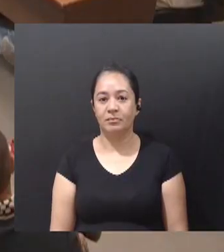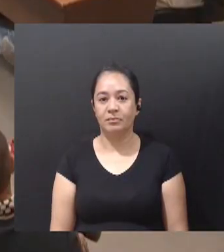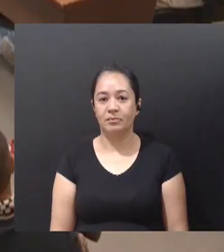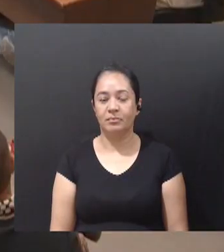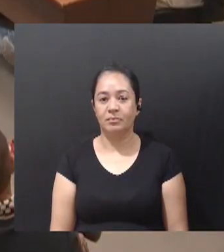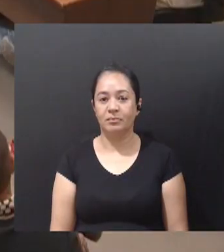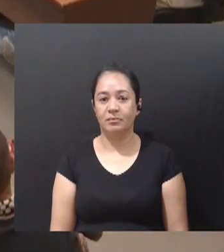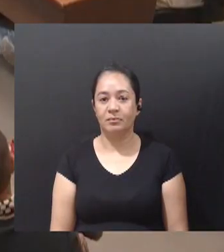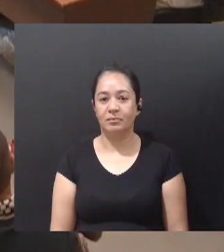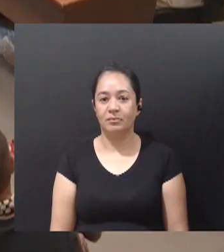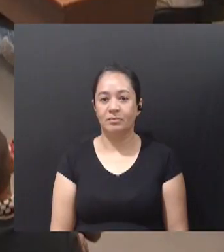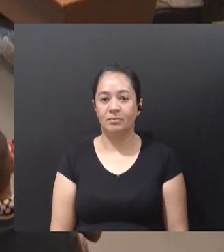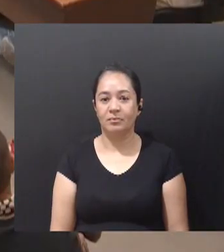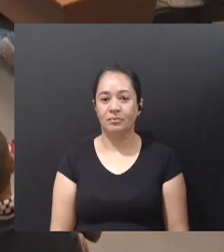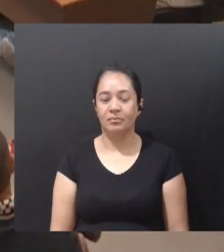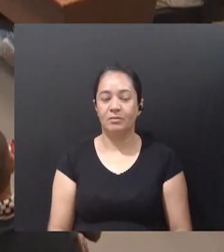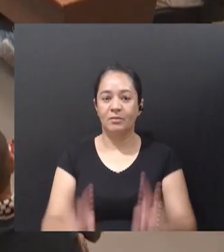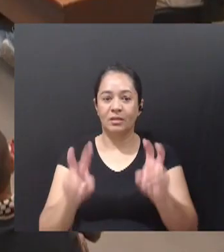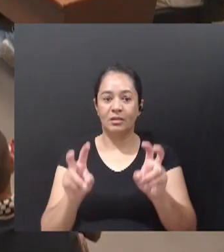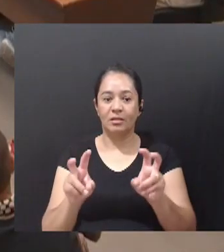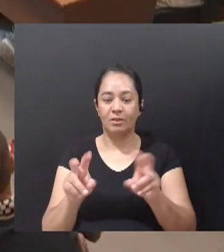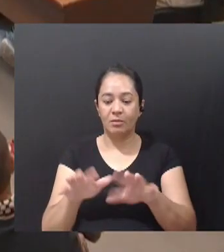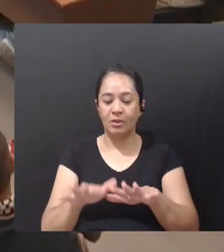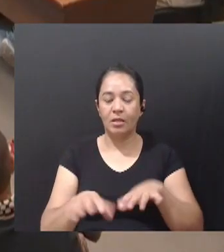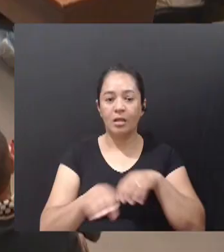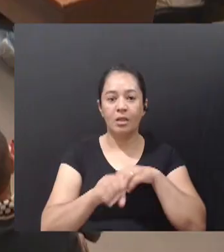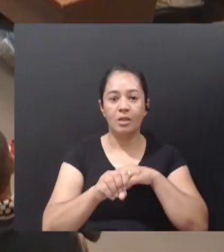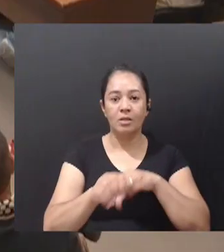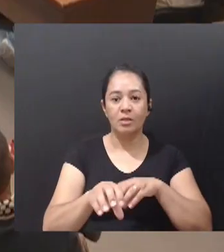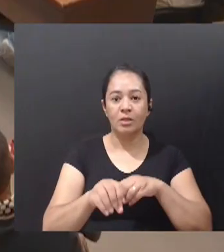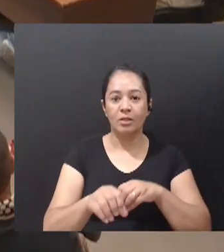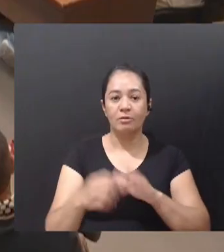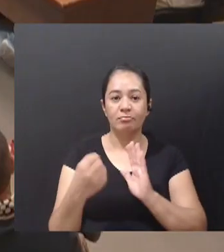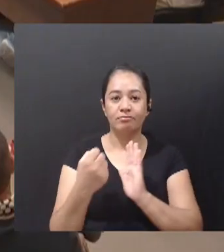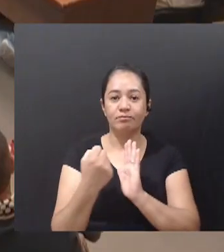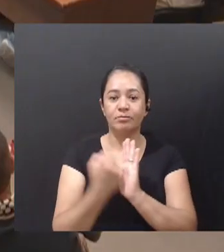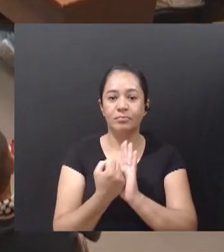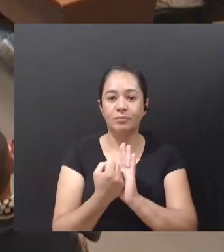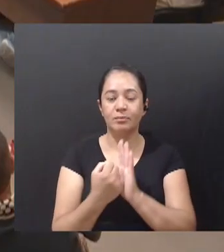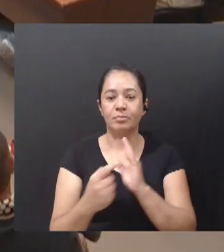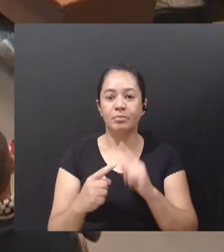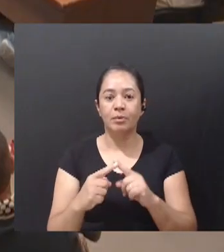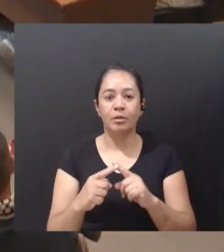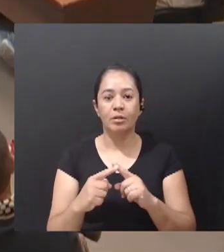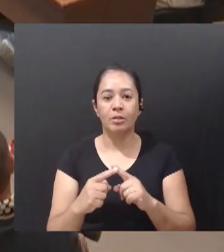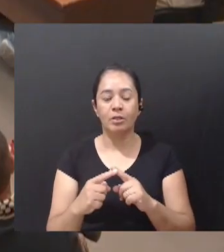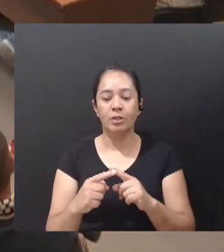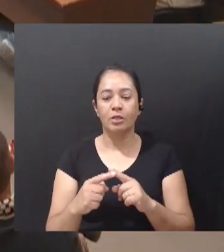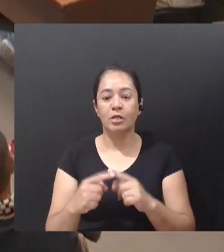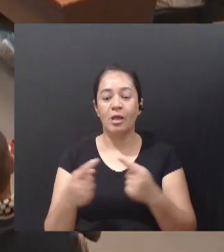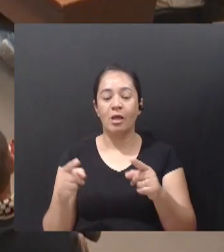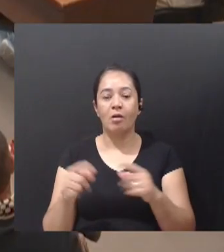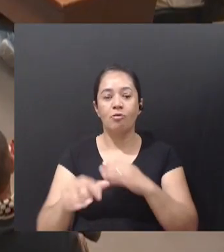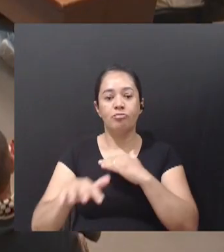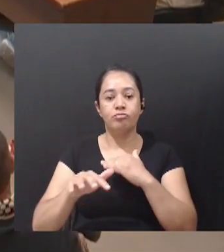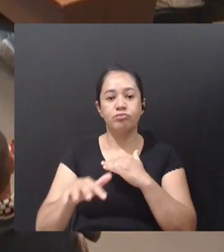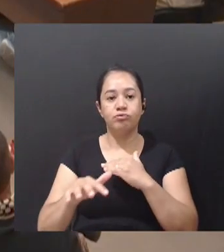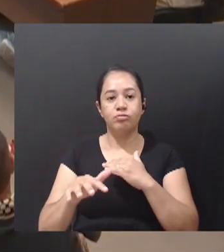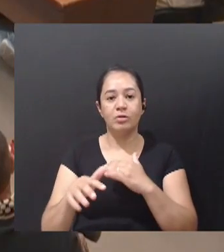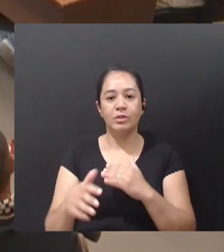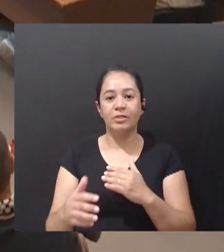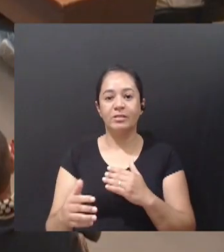A questão ali, eu acho que da educação é uma questão muito marcante, porque coloca o hip hop no lugar da pedagogia,